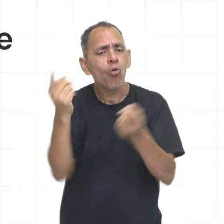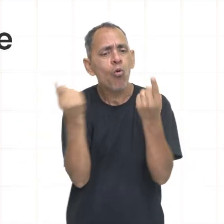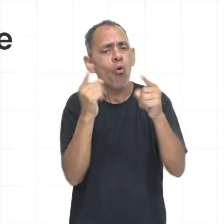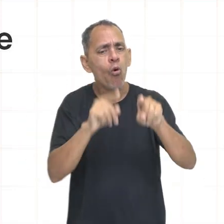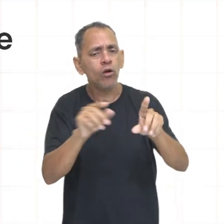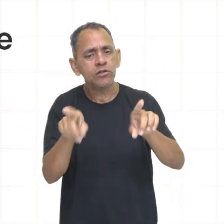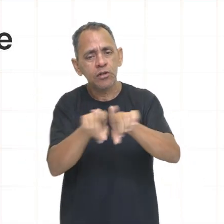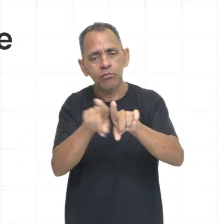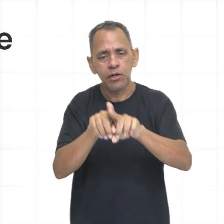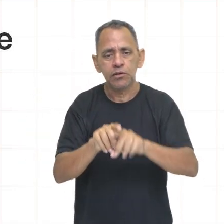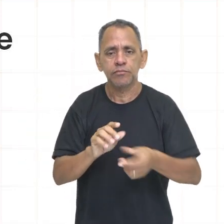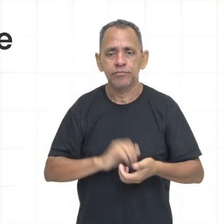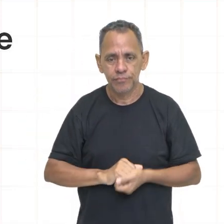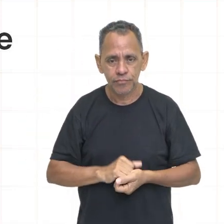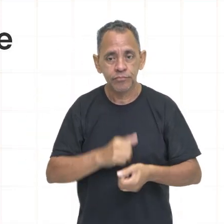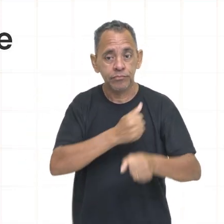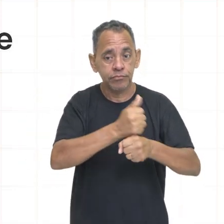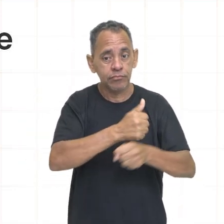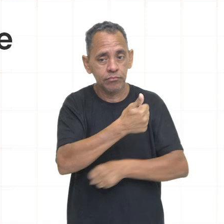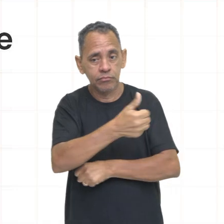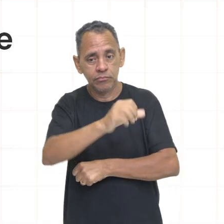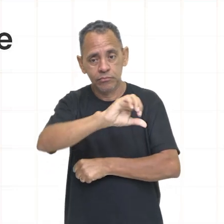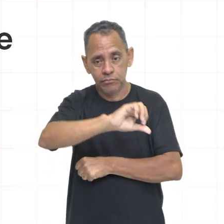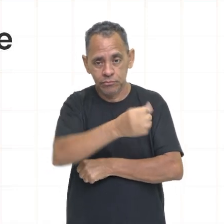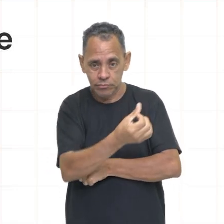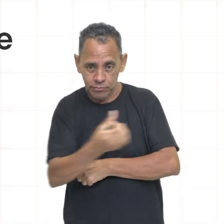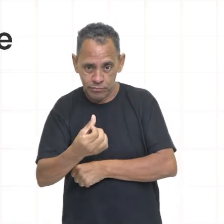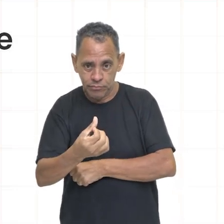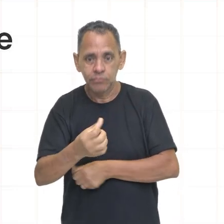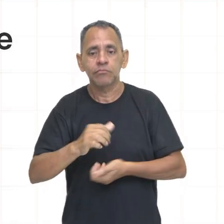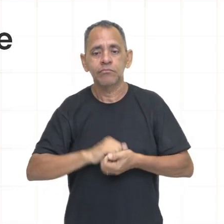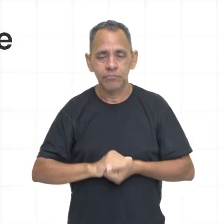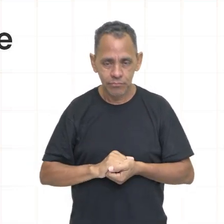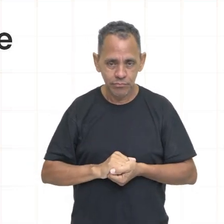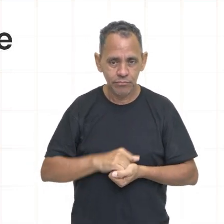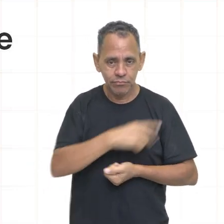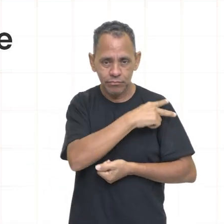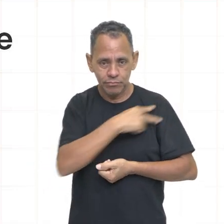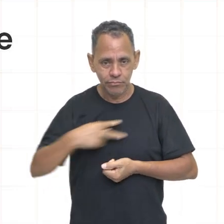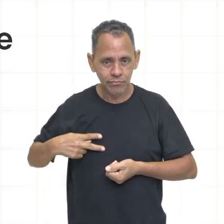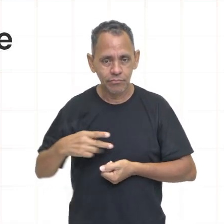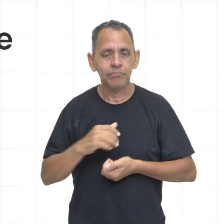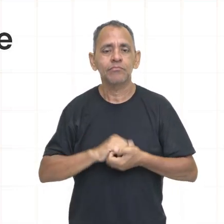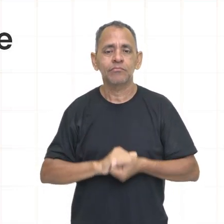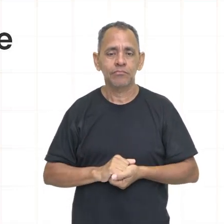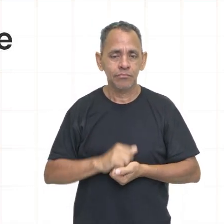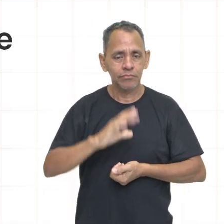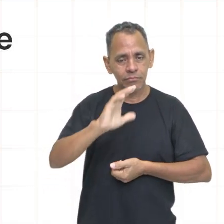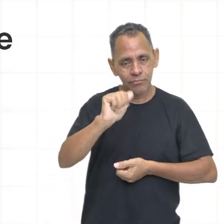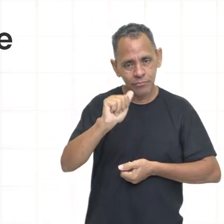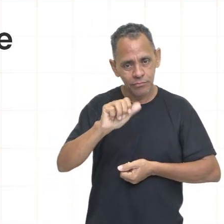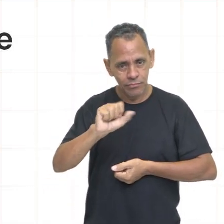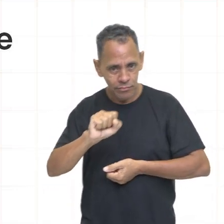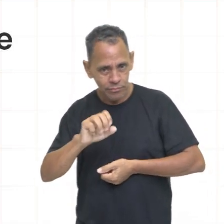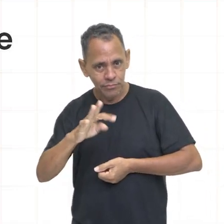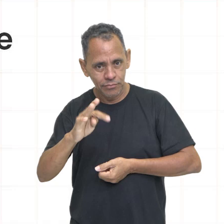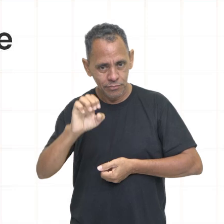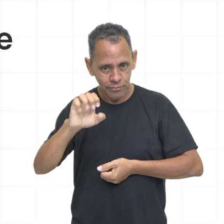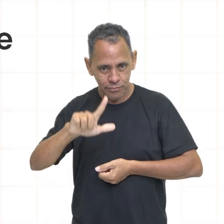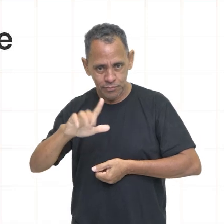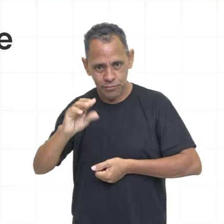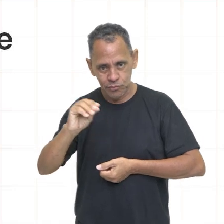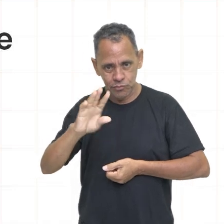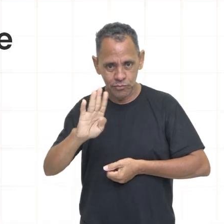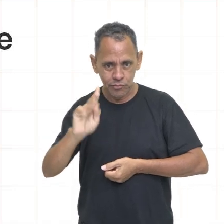o presidente Castelo Branco fala em integrar para não entregar. Gente, existia naquele momento um discurso conhecido